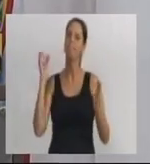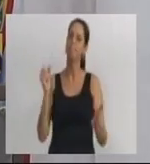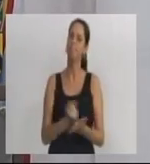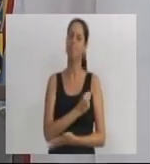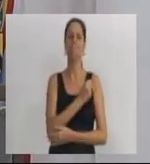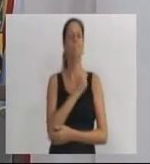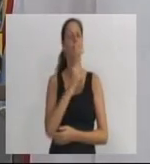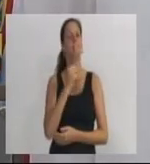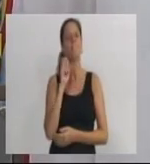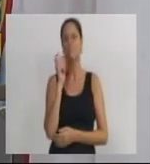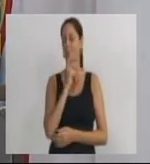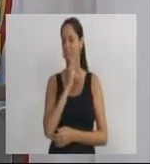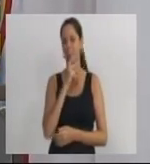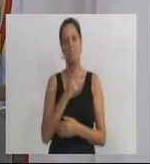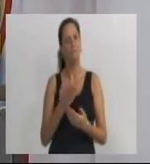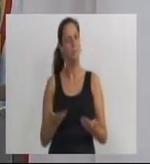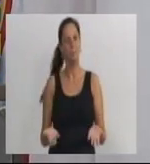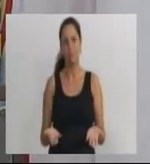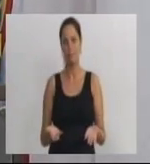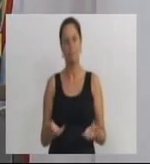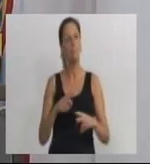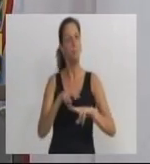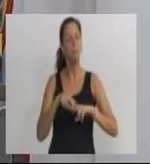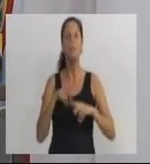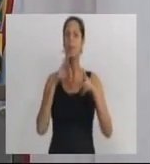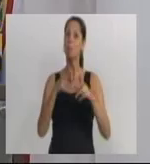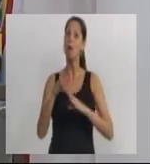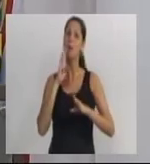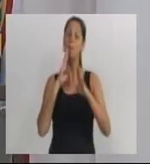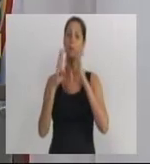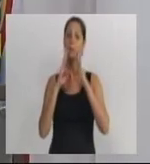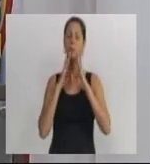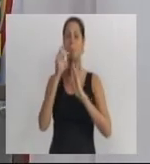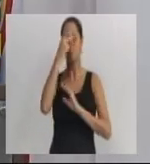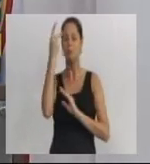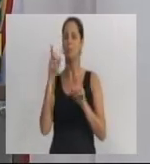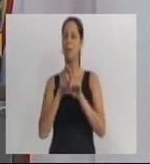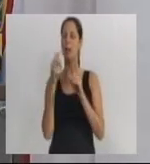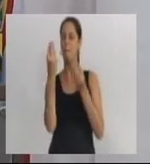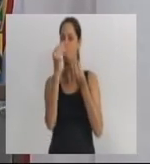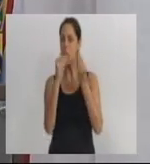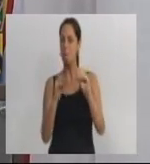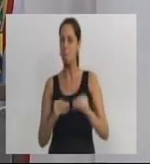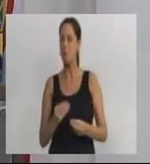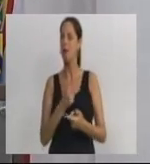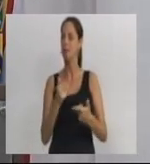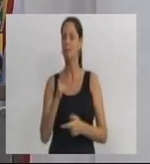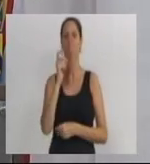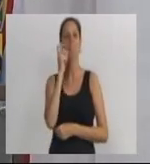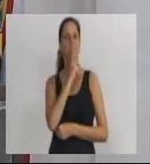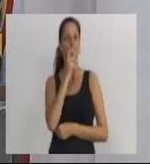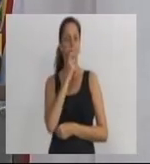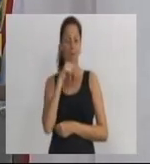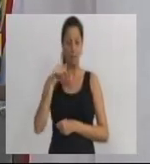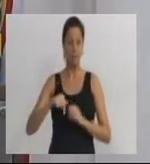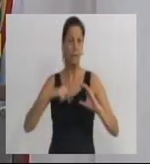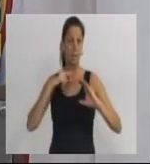acham coisas que não existem, mas conseguem botar no Facebook. Isso foi uma coisa. A Câmara aqui não